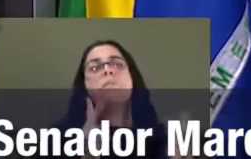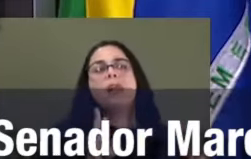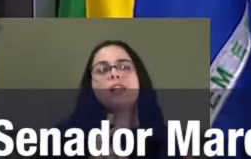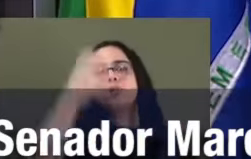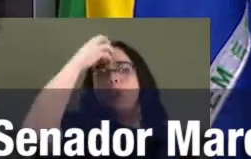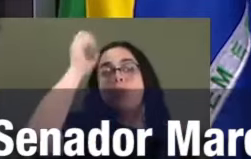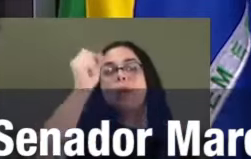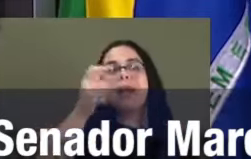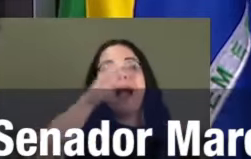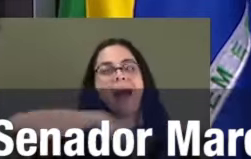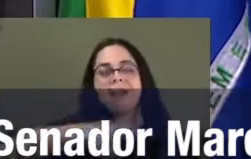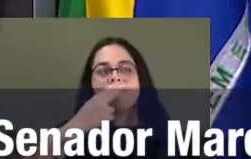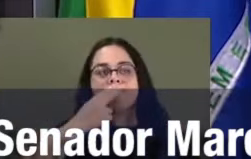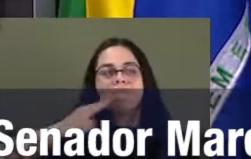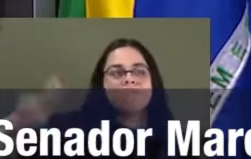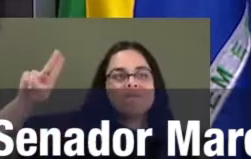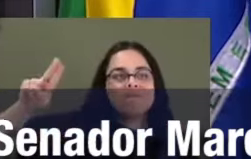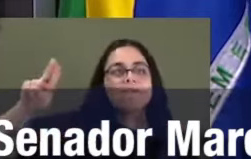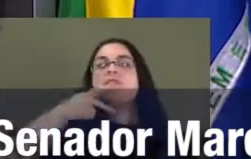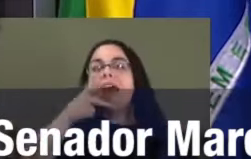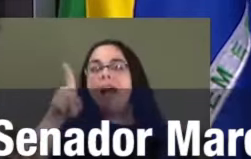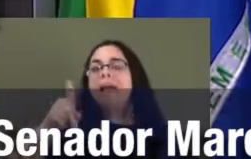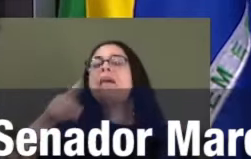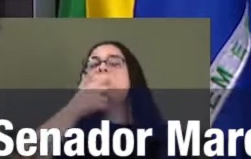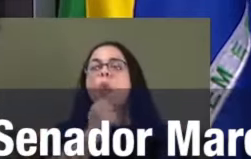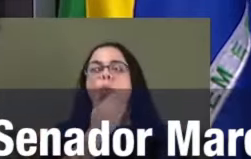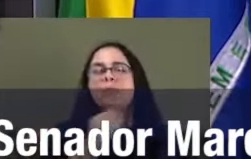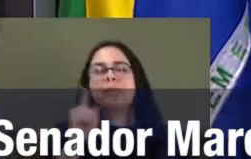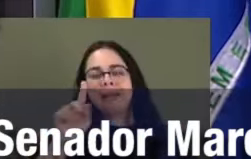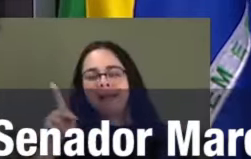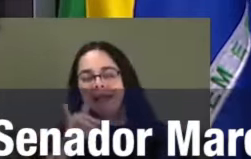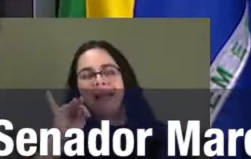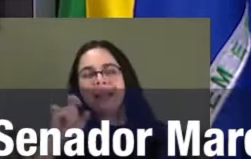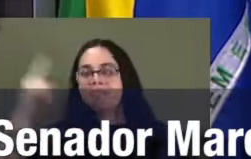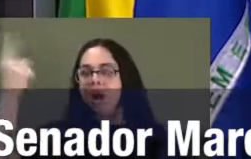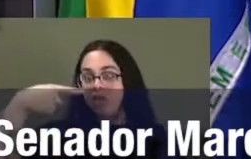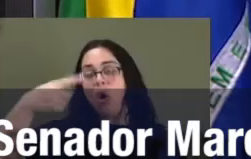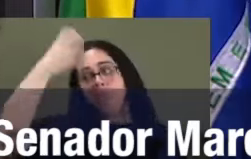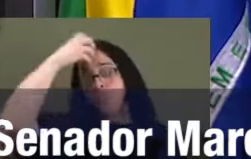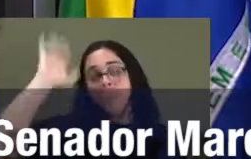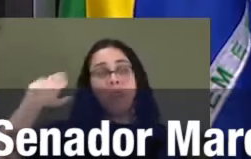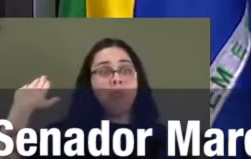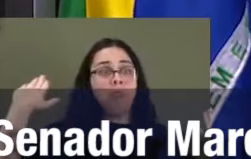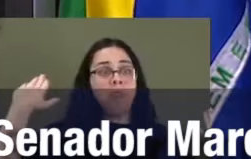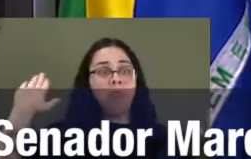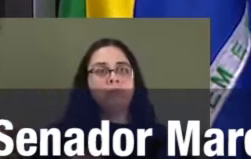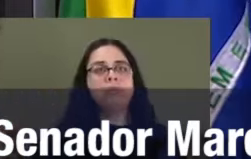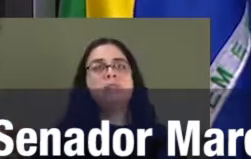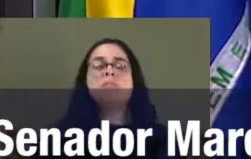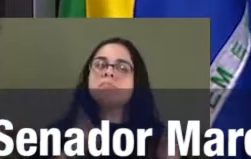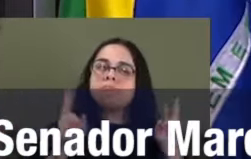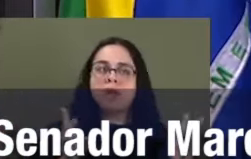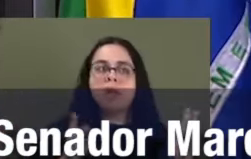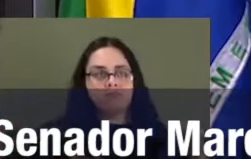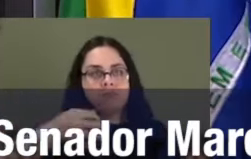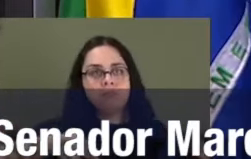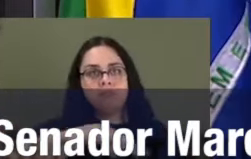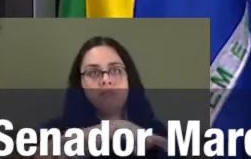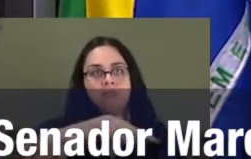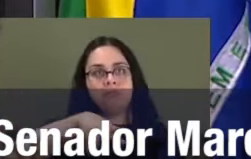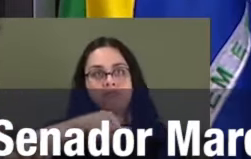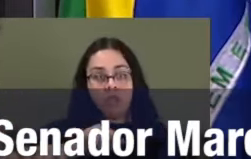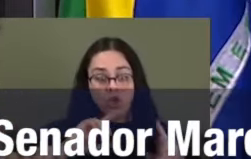cumprindo ordem. E por isso, por essa desculpa que foi criado o Tribunal Criminal Internacional, que hoje cuida disso, violações